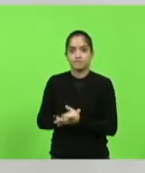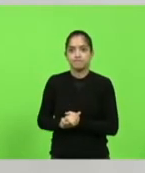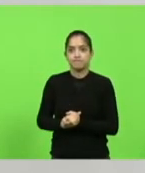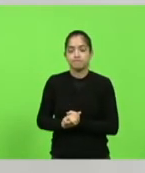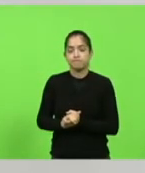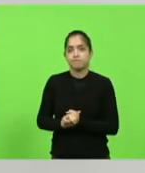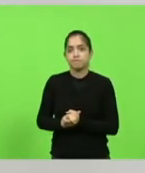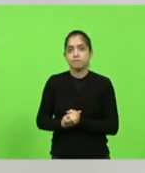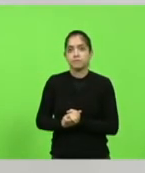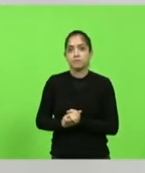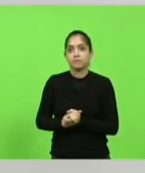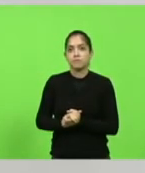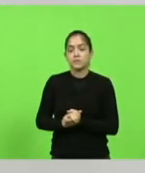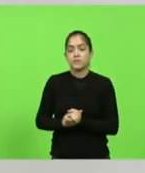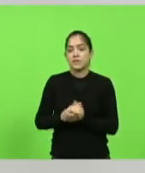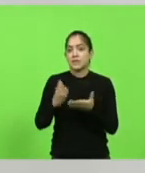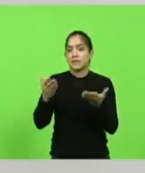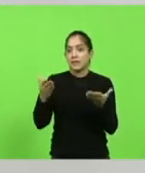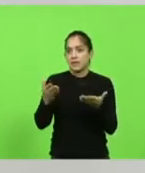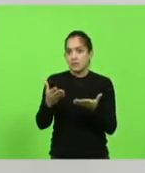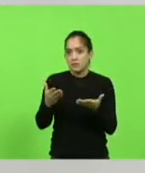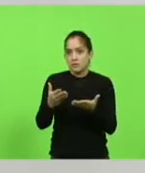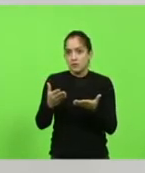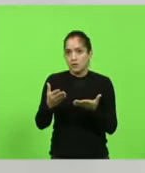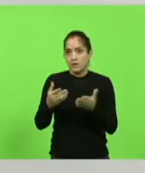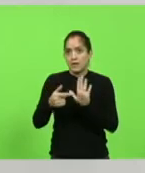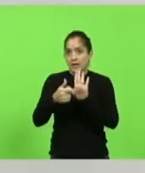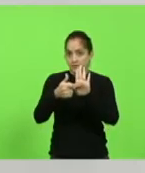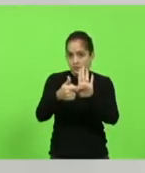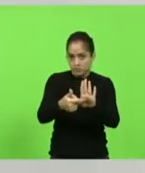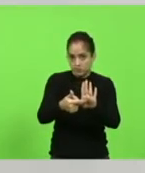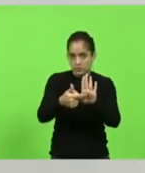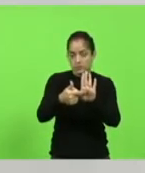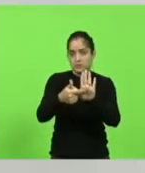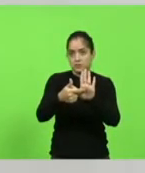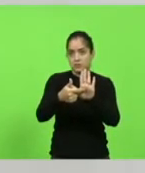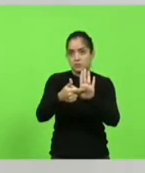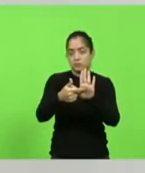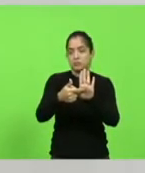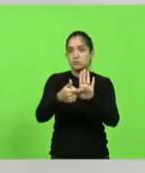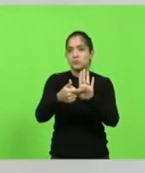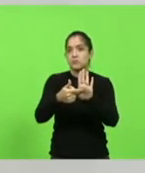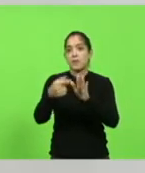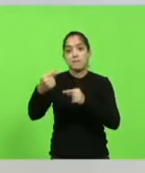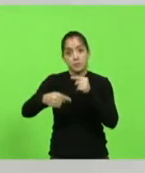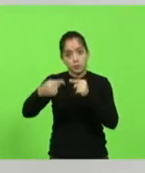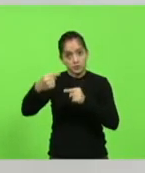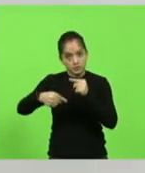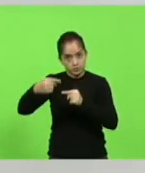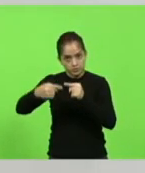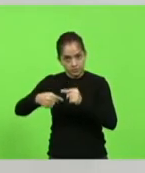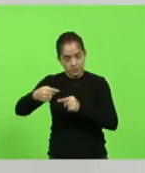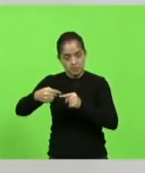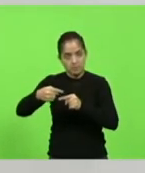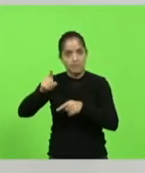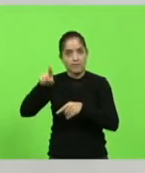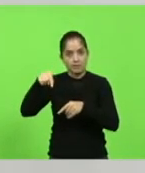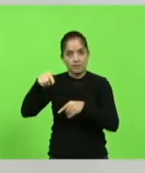E agora, olha só que interessante. A indicação do Supremo é política